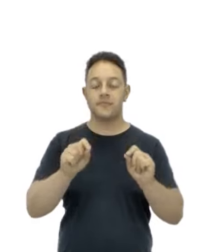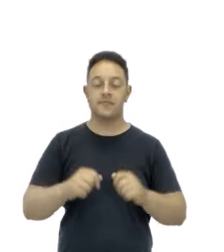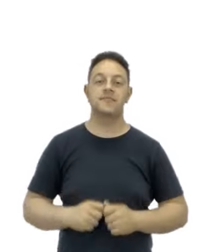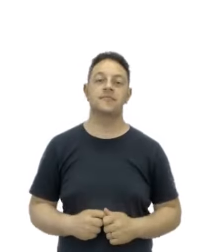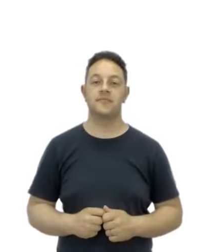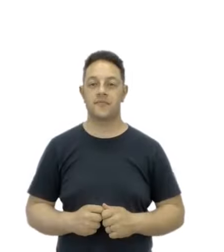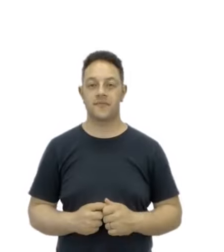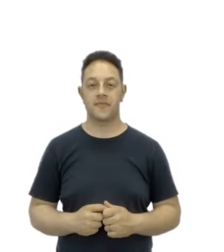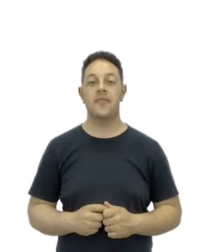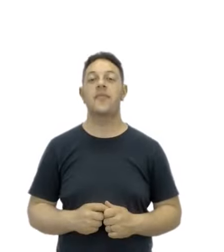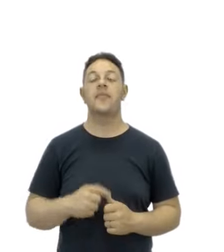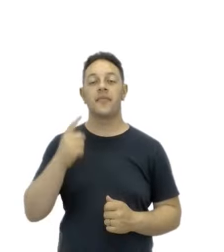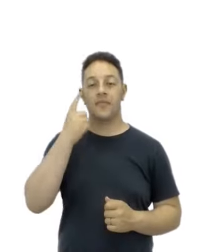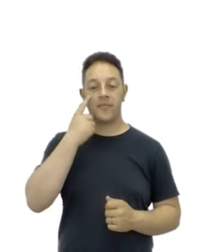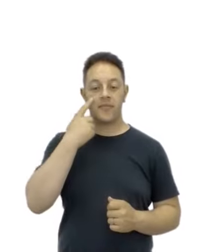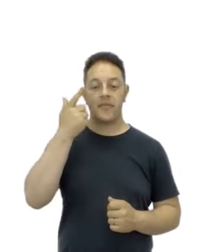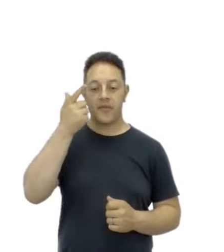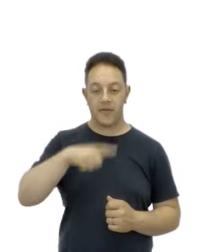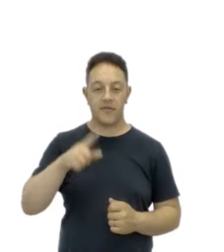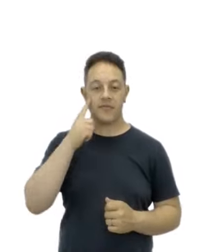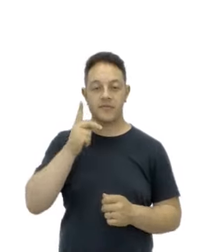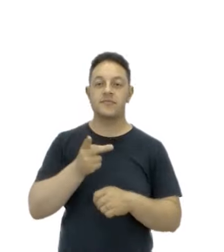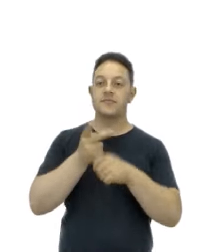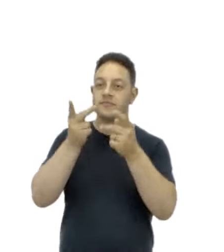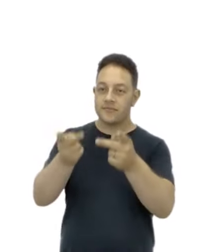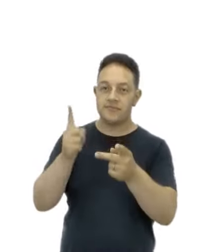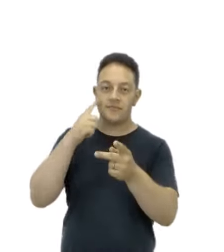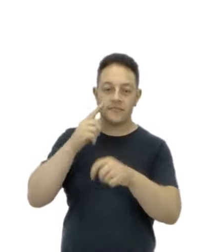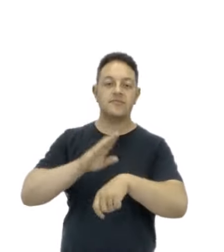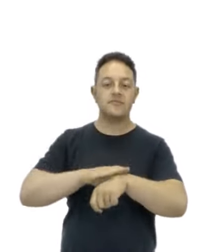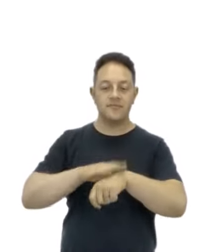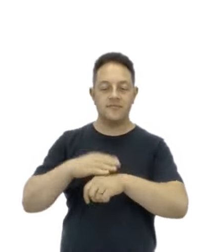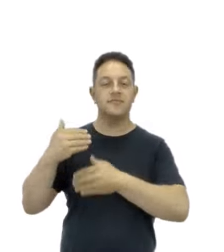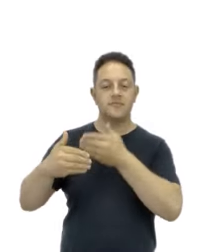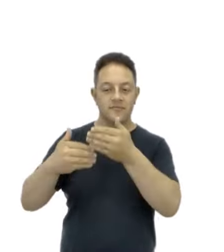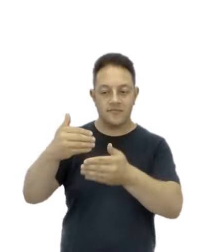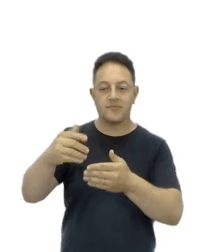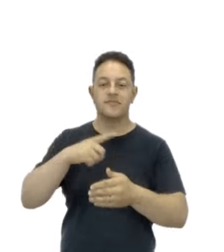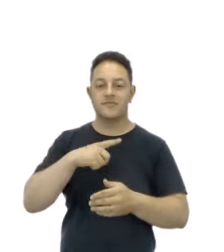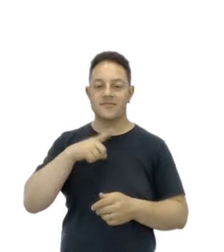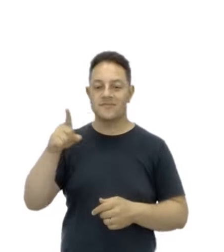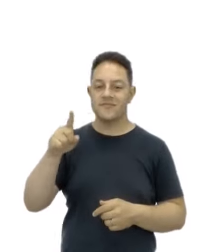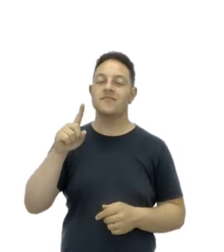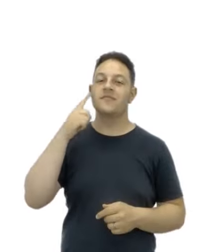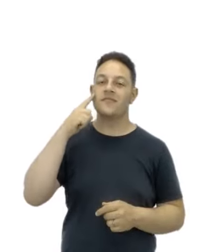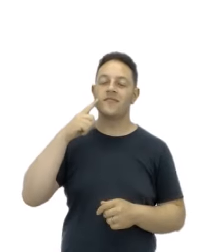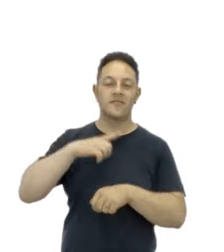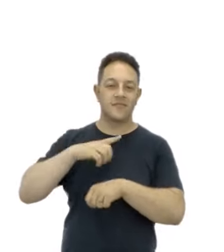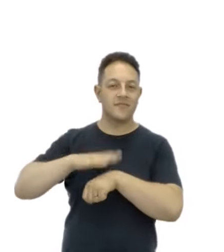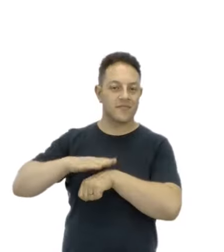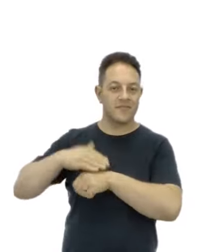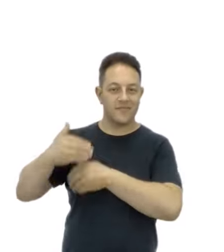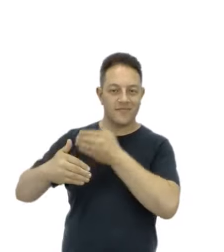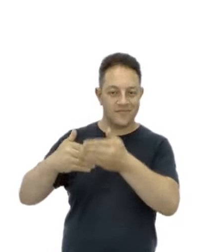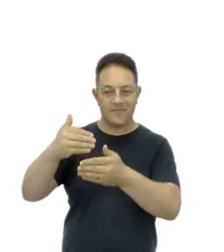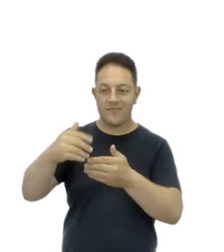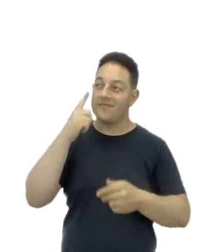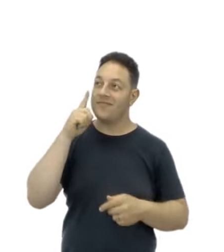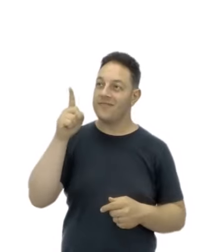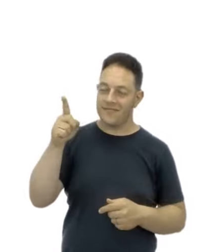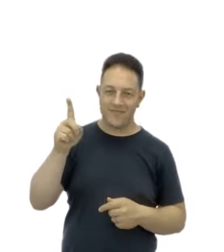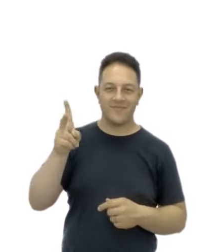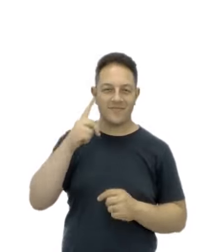são revisitar por meio da linha do tempo, né, a nossa famosa linha do tempo, que a gente vive